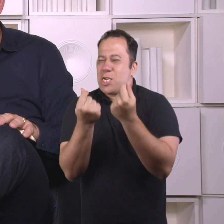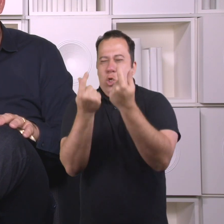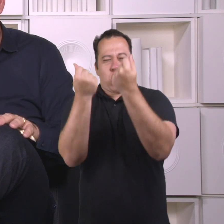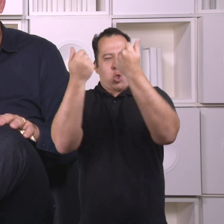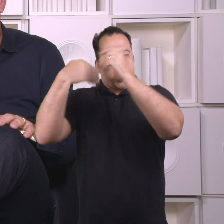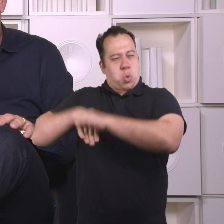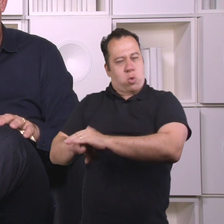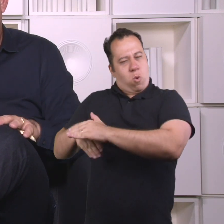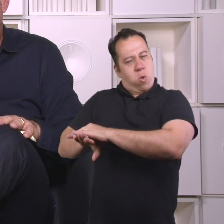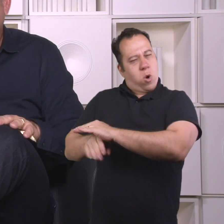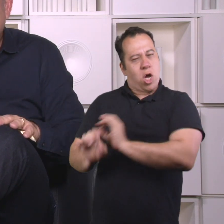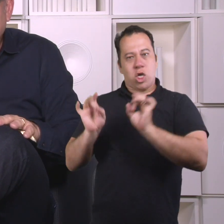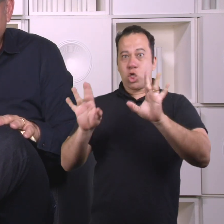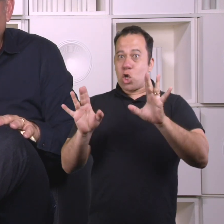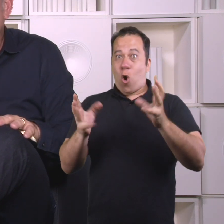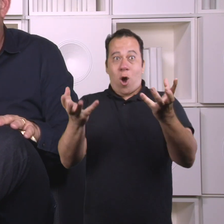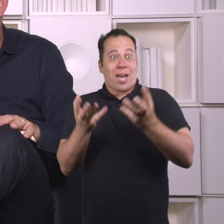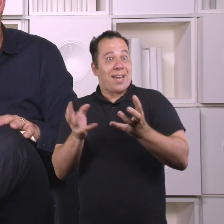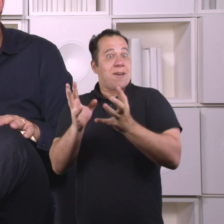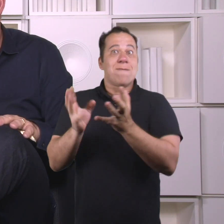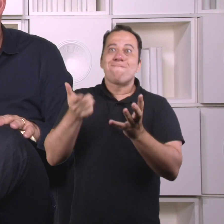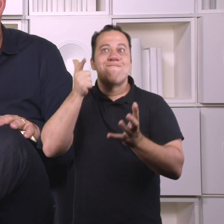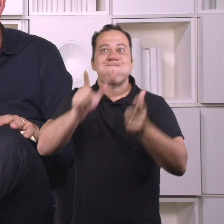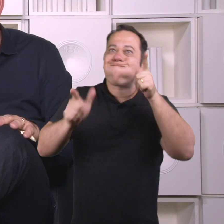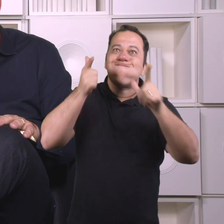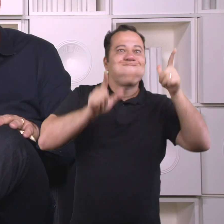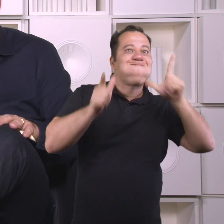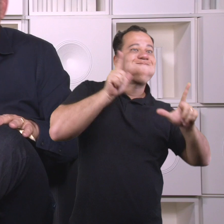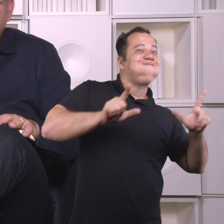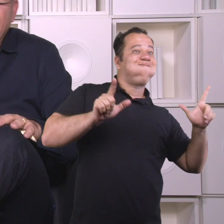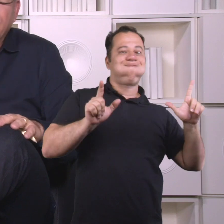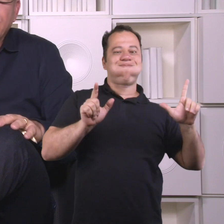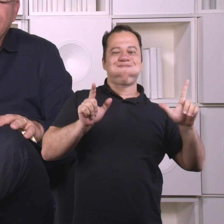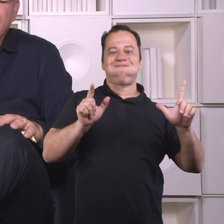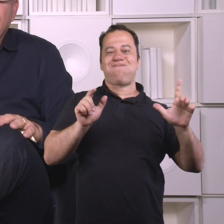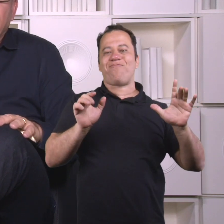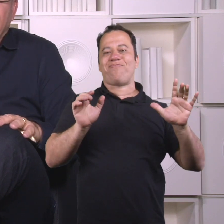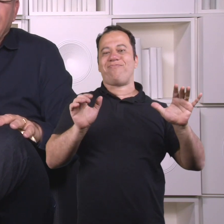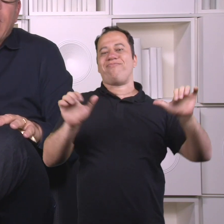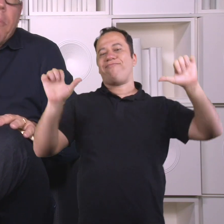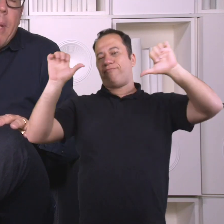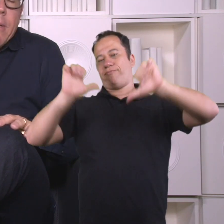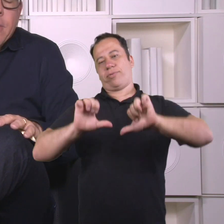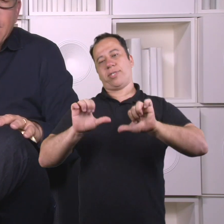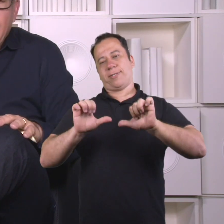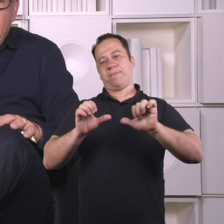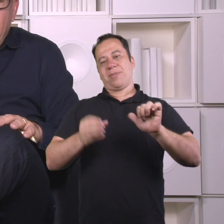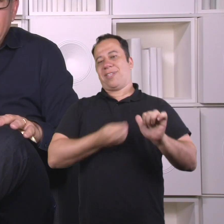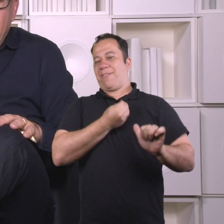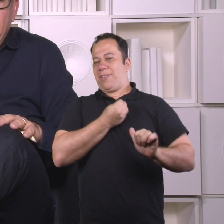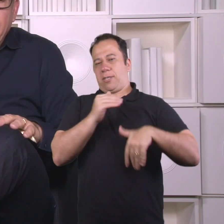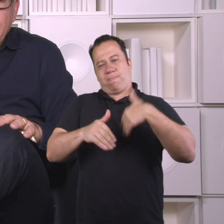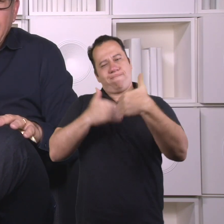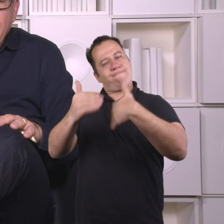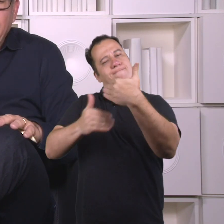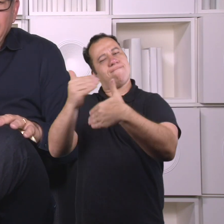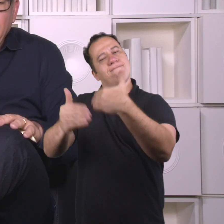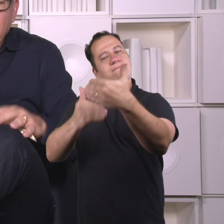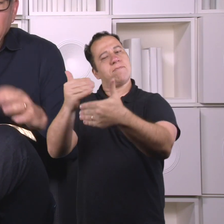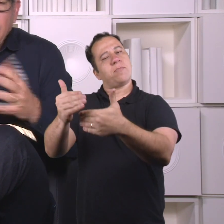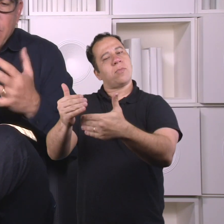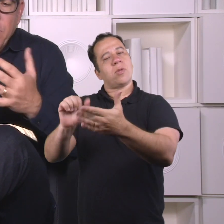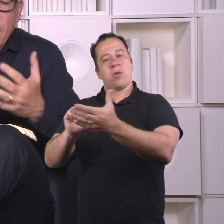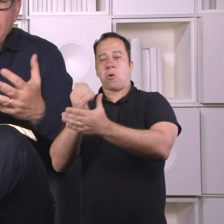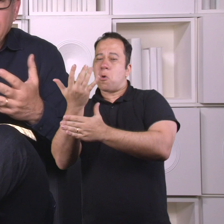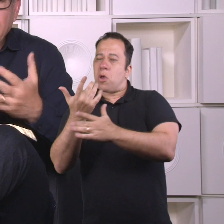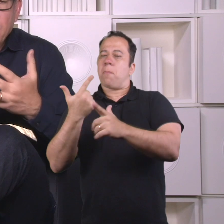seduzidas pelo dinheiro, as pessoas gananciosas, as pessoas que querem dinheiro a qualquer custo ou a qualquer preço, elas acabam se envolvendo